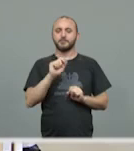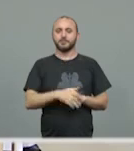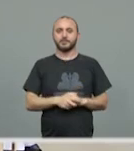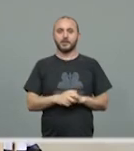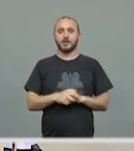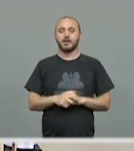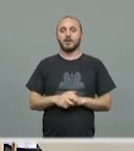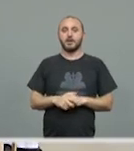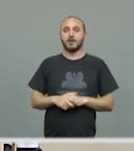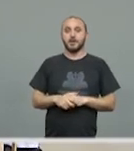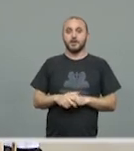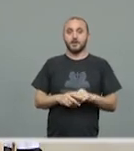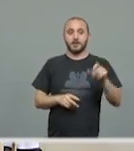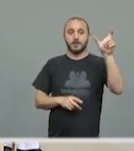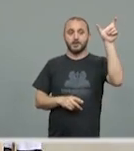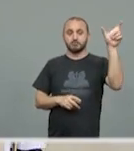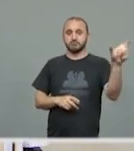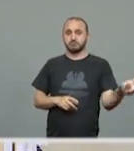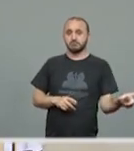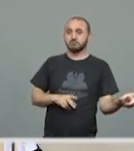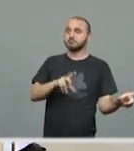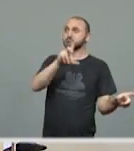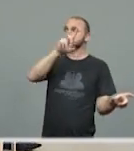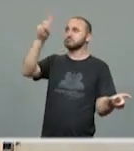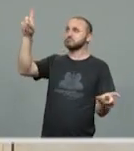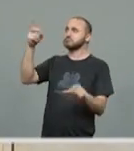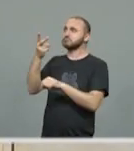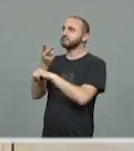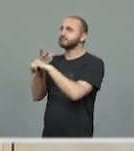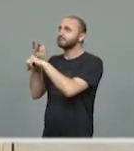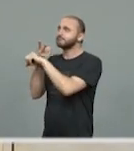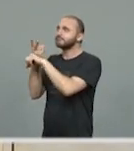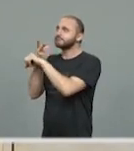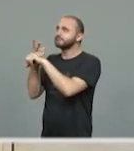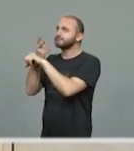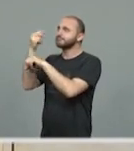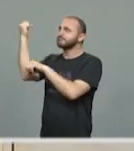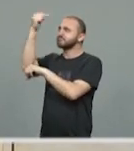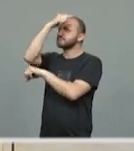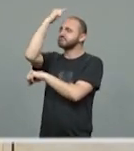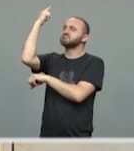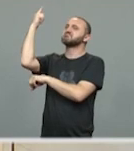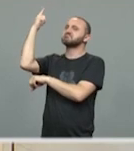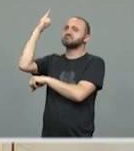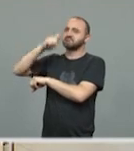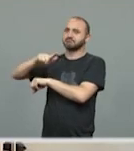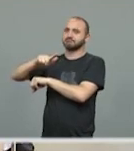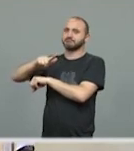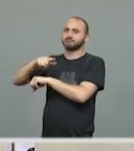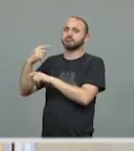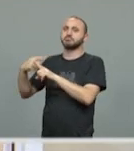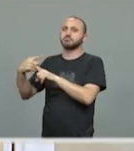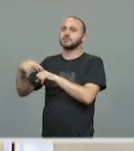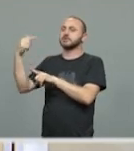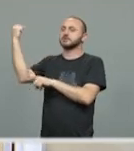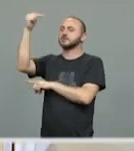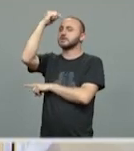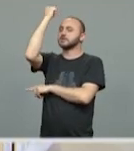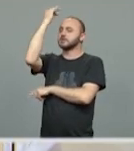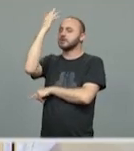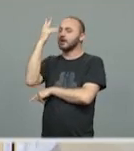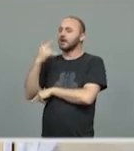aquele que procura a Deus. A santidade é fruto de uma busca de Deus.